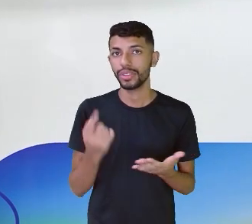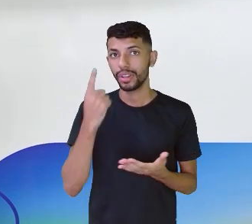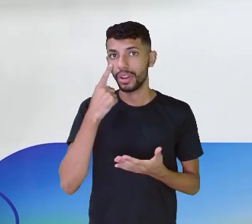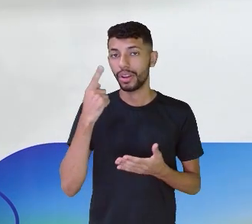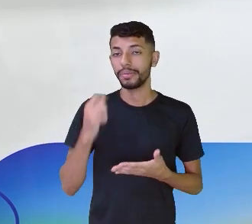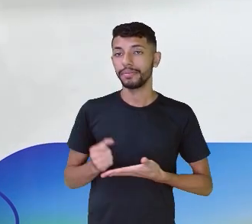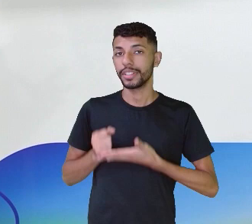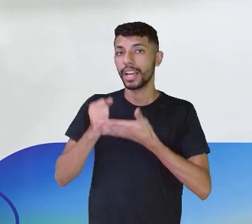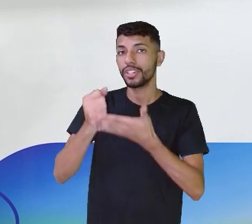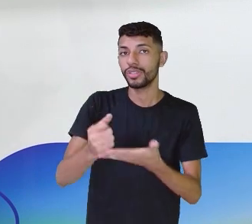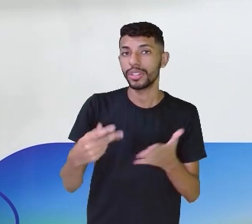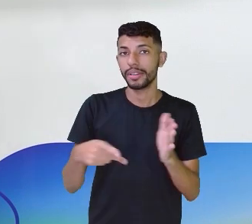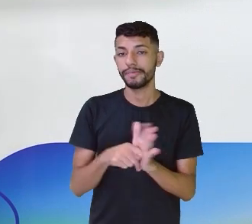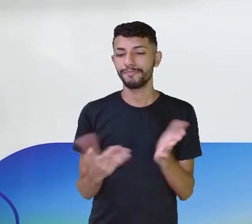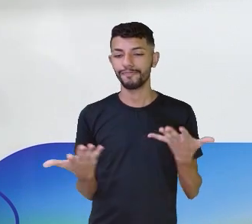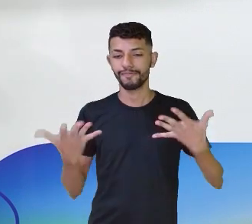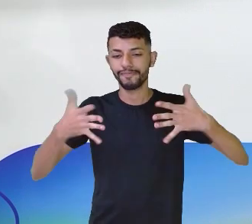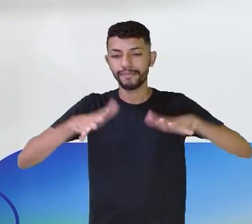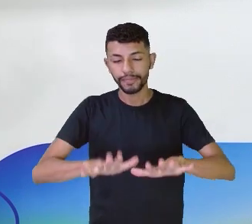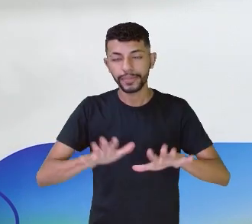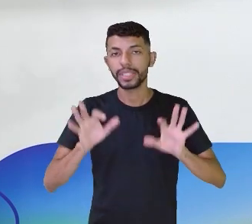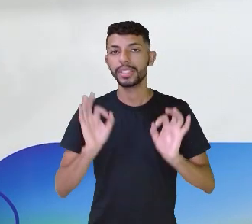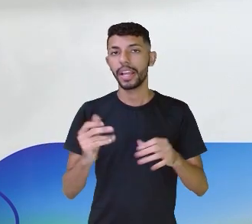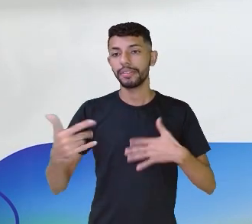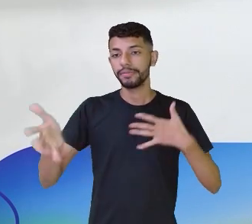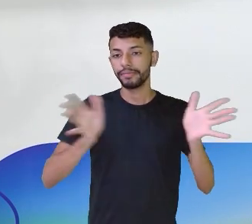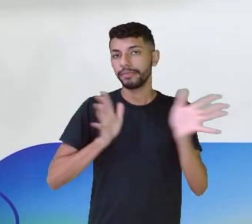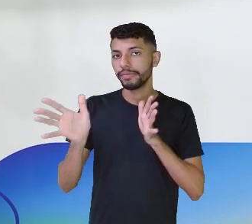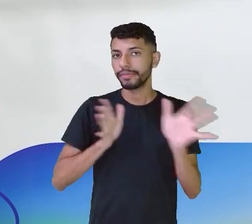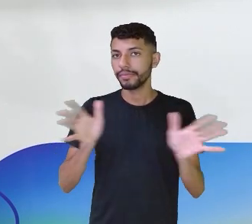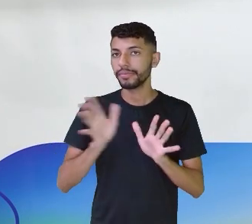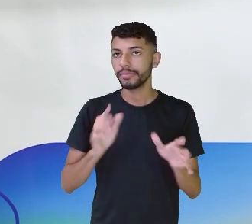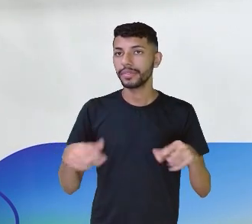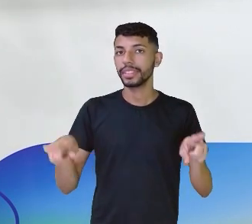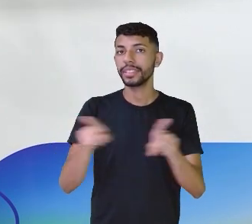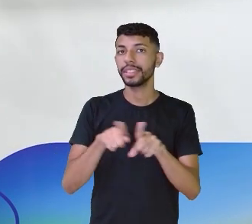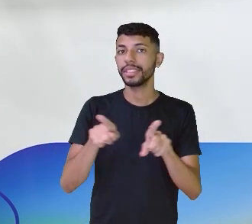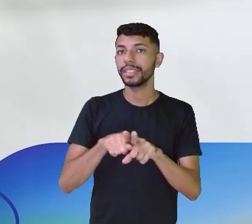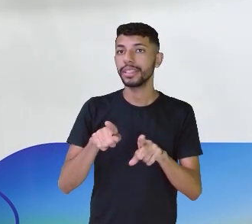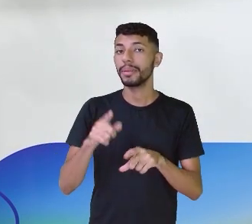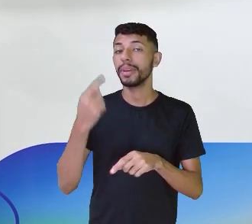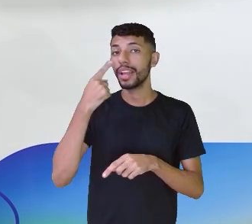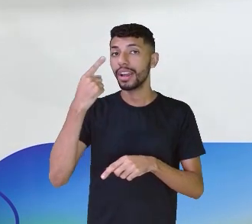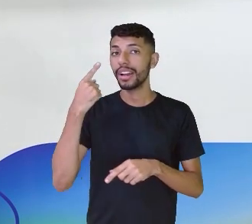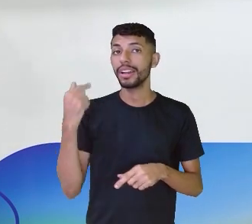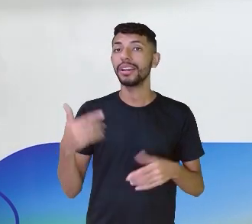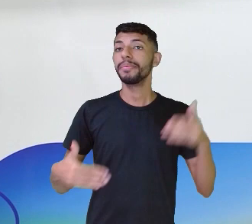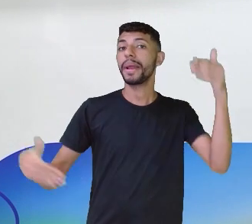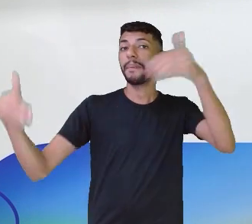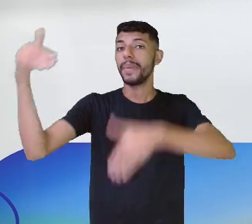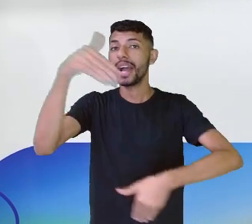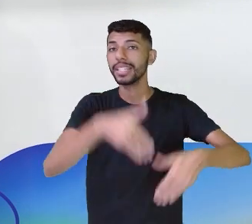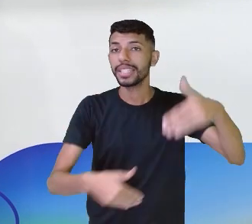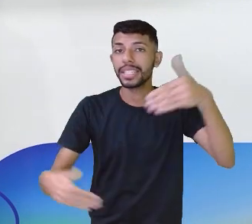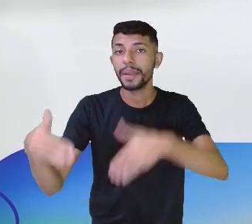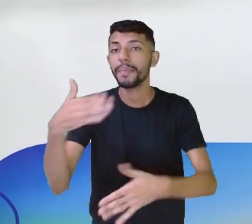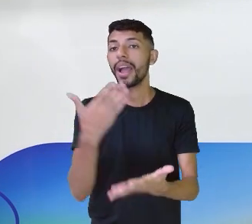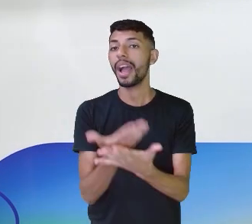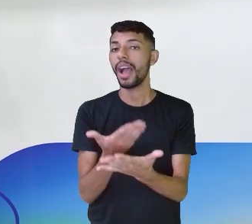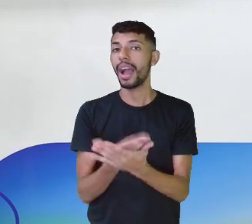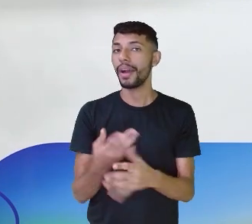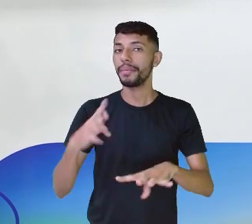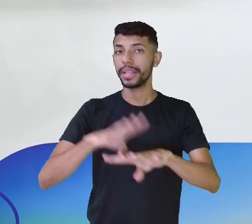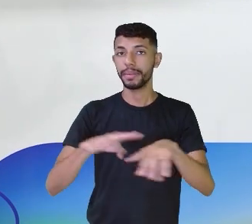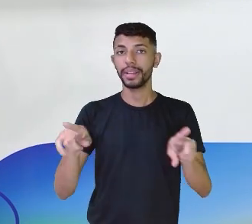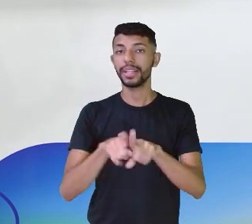para ajudar na inclusão, para ajudar na acessibilidade e acreditem, para participar da aula de